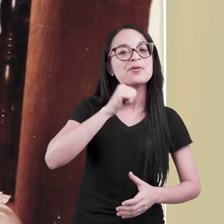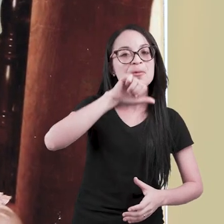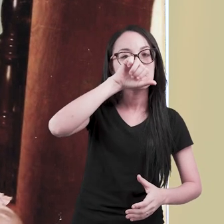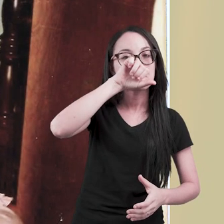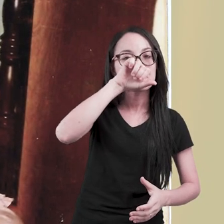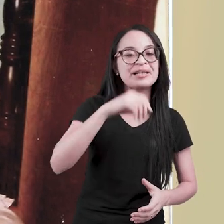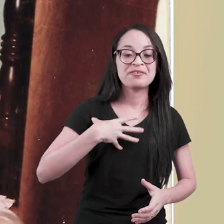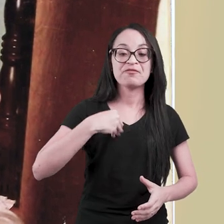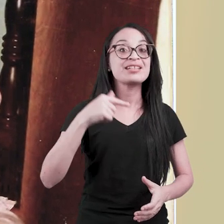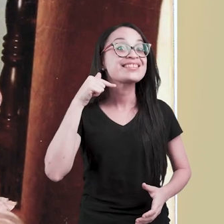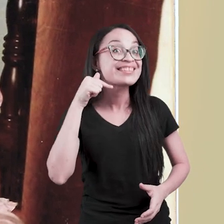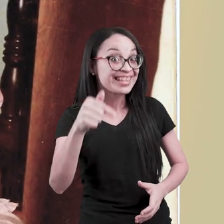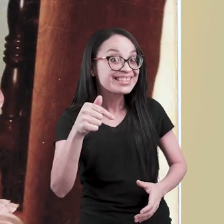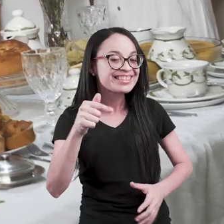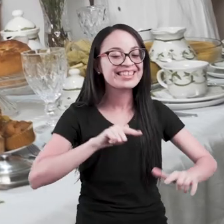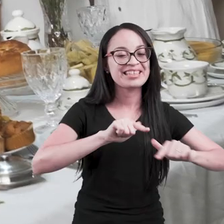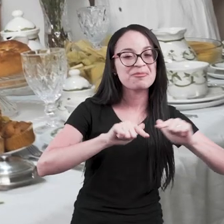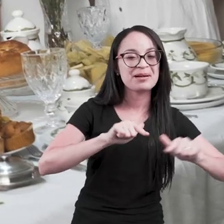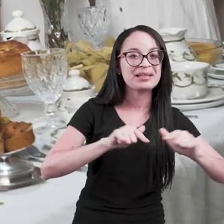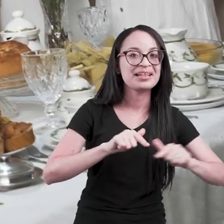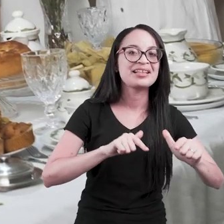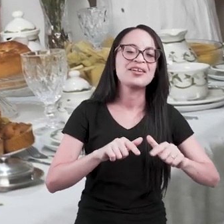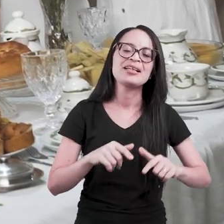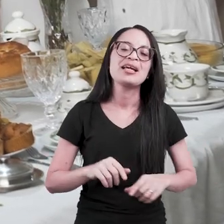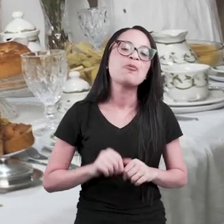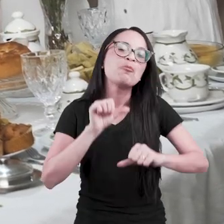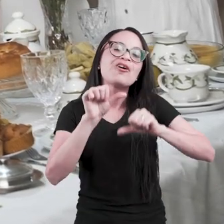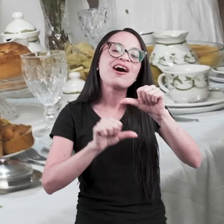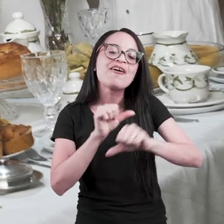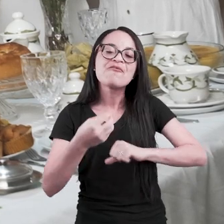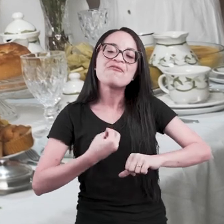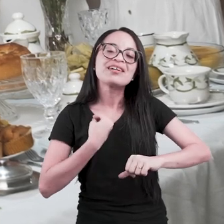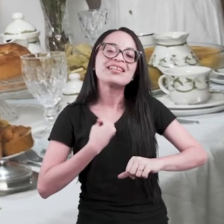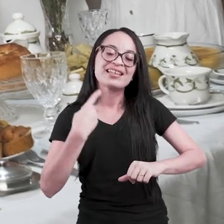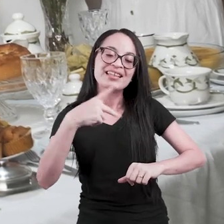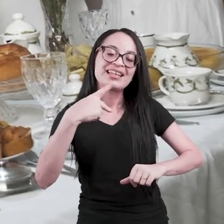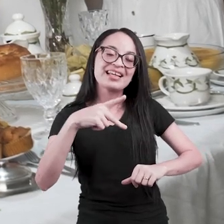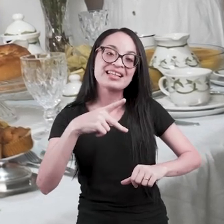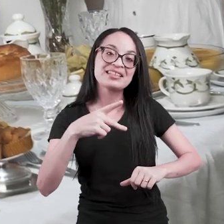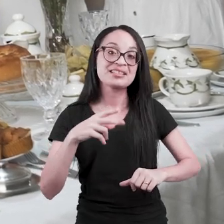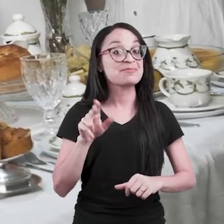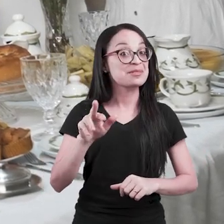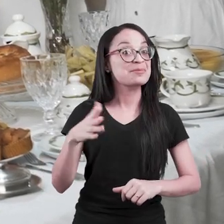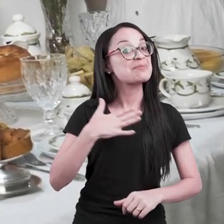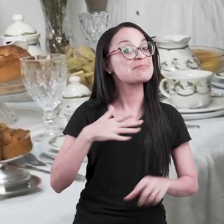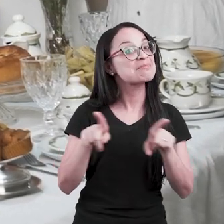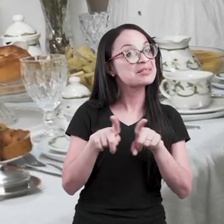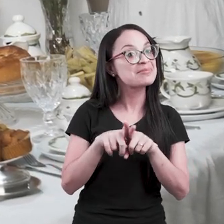Ela criou 7 filhas através desse trabalho. Posso dizer que mudou a vida dela, a das minhas irmãs e a minha